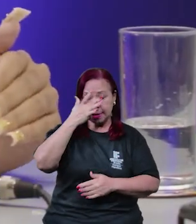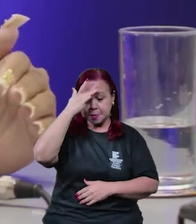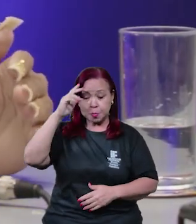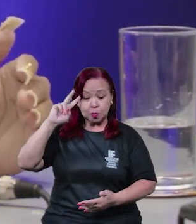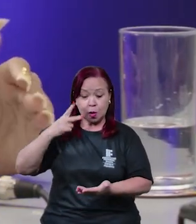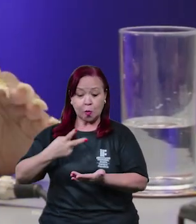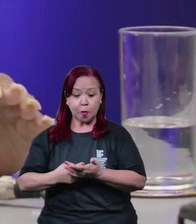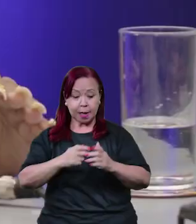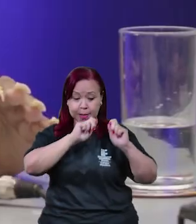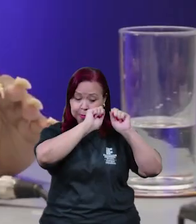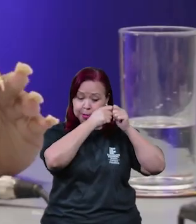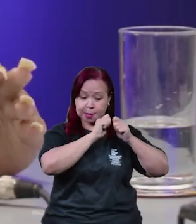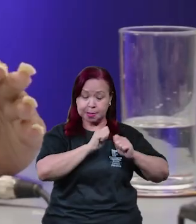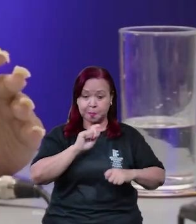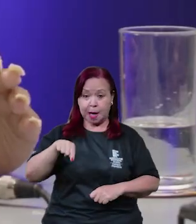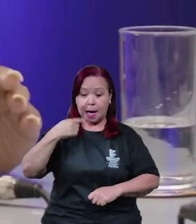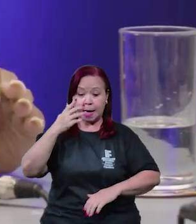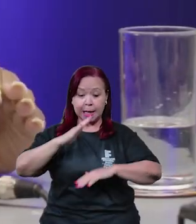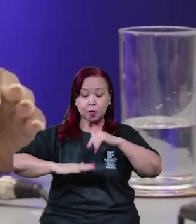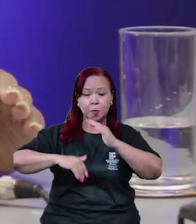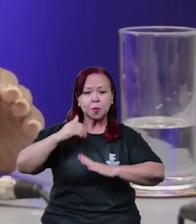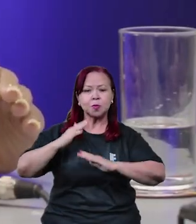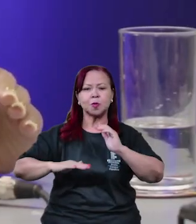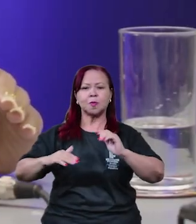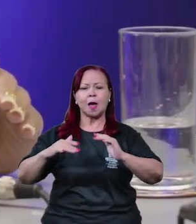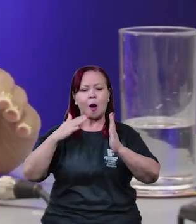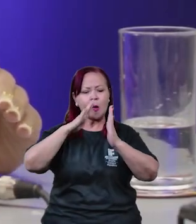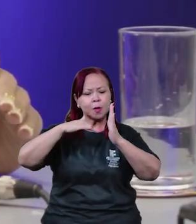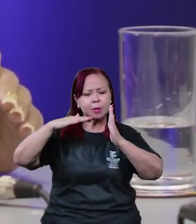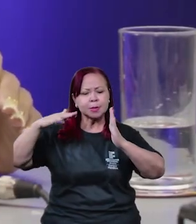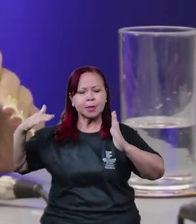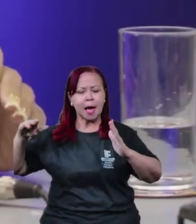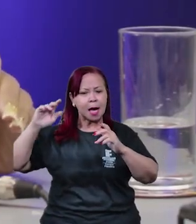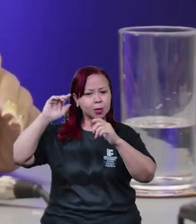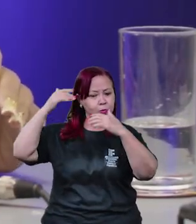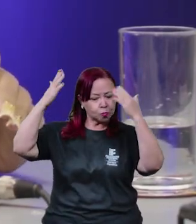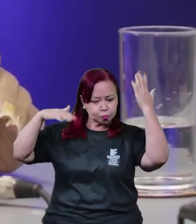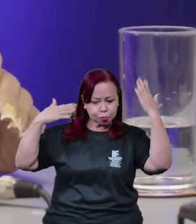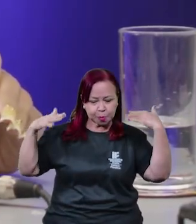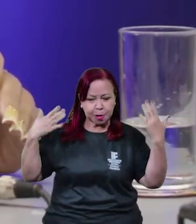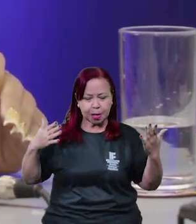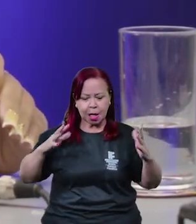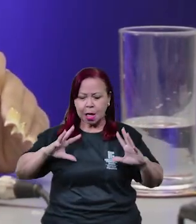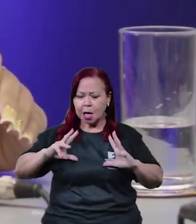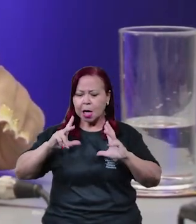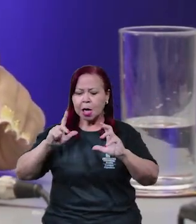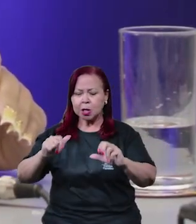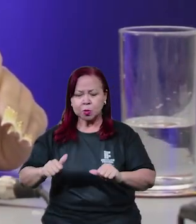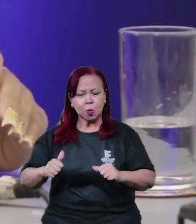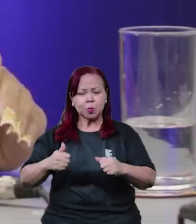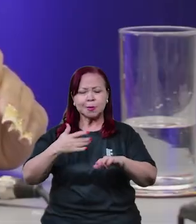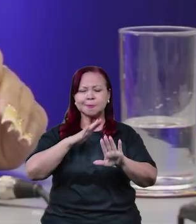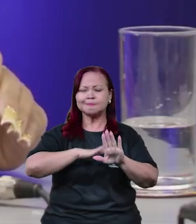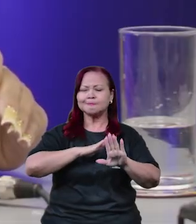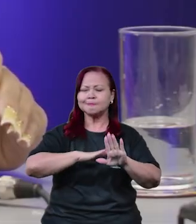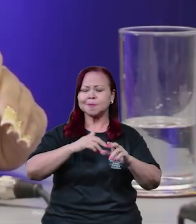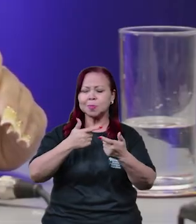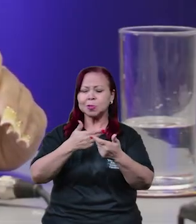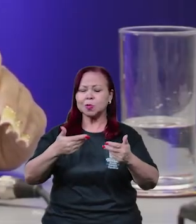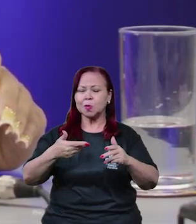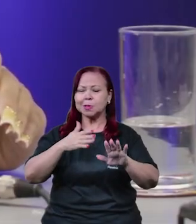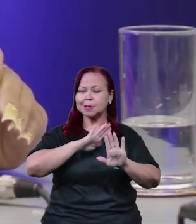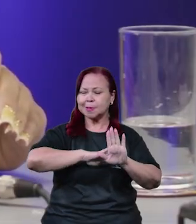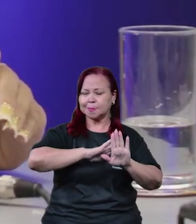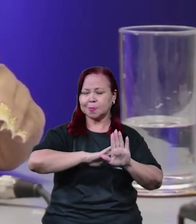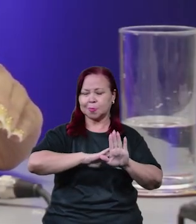para além desse profissional estético, cabeleireiro, né? Mas todas essas outras coisas que vêm por trás. Eu lembro